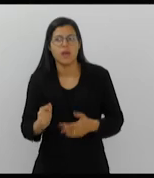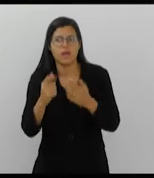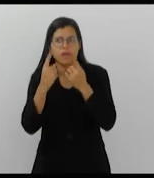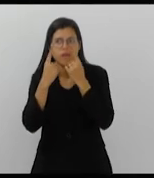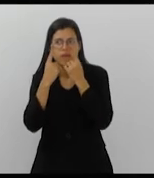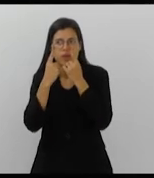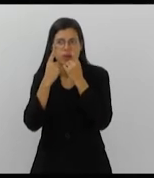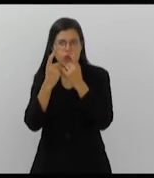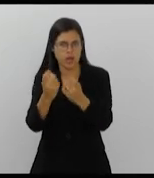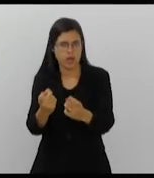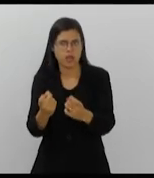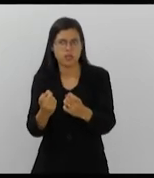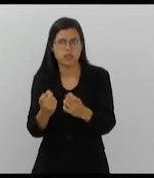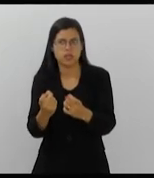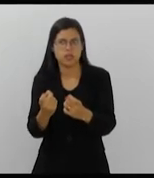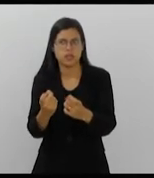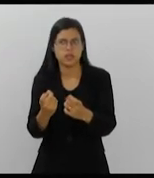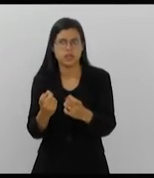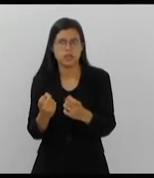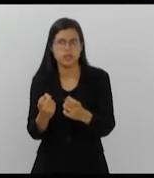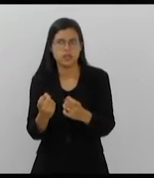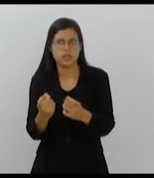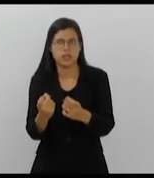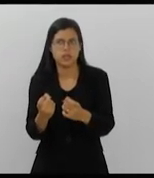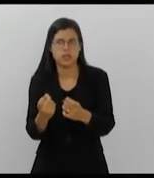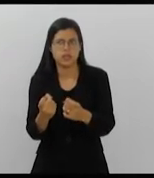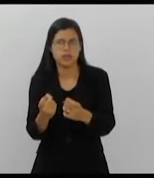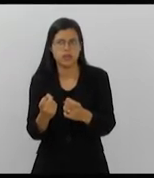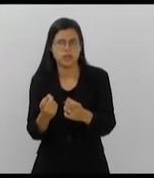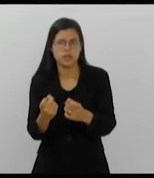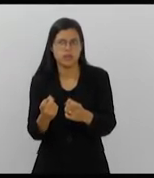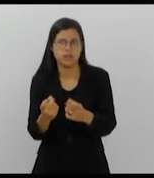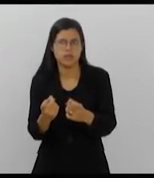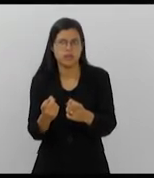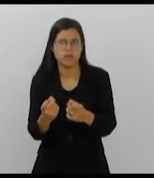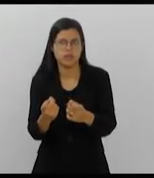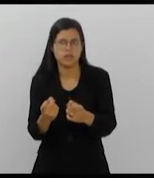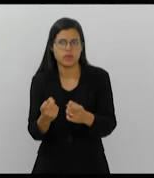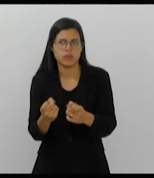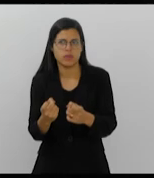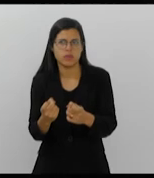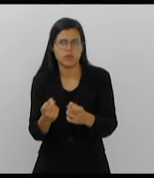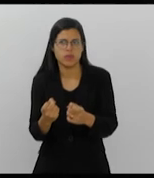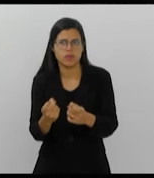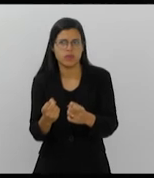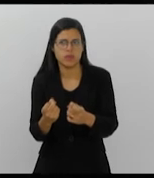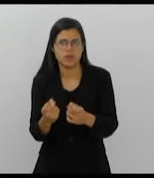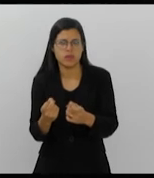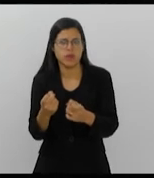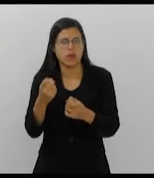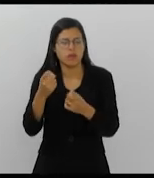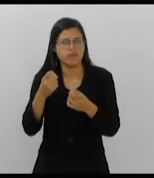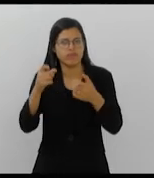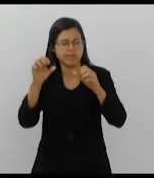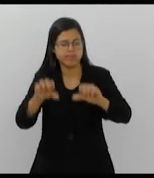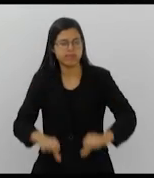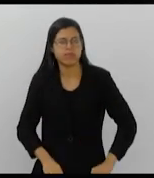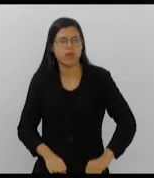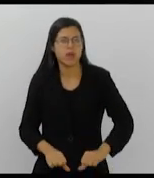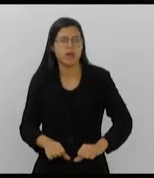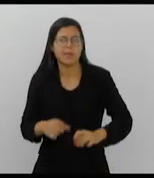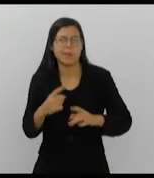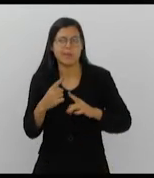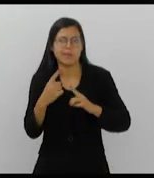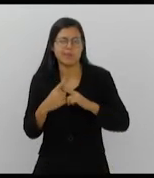não aconteça e de forma desordenada, é porque nosso sistema de educação ainda não é